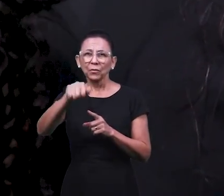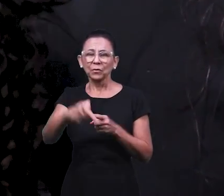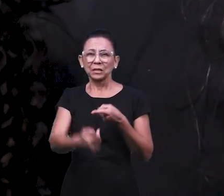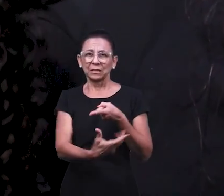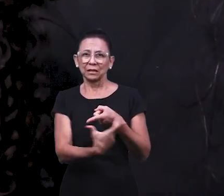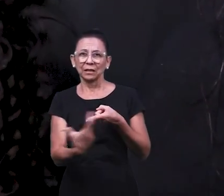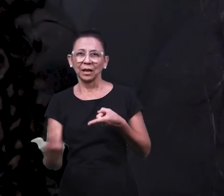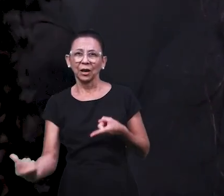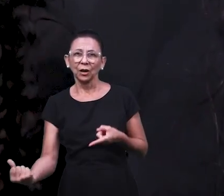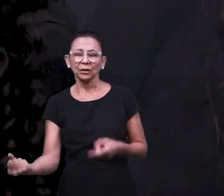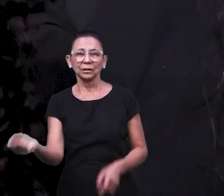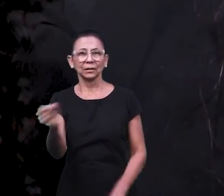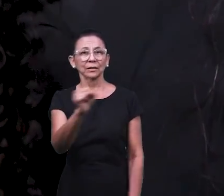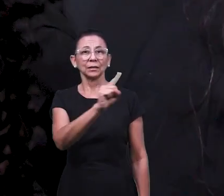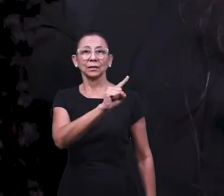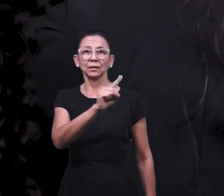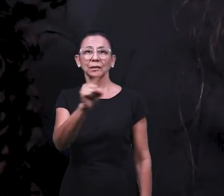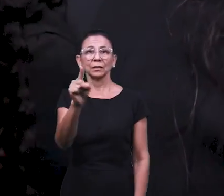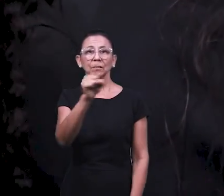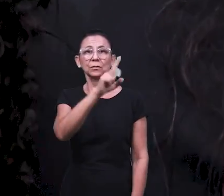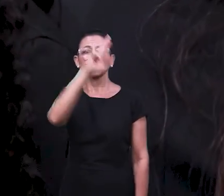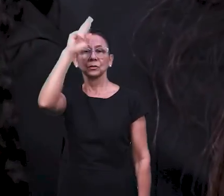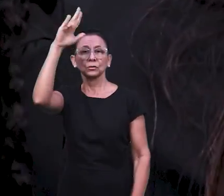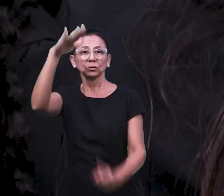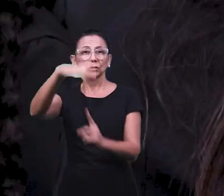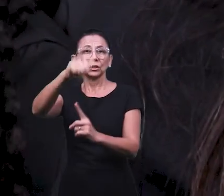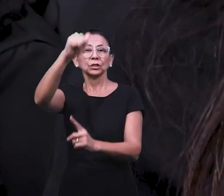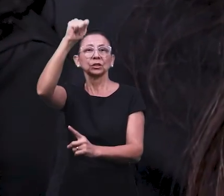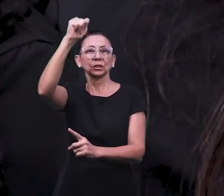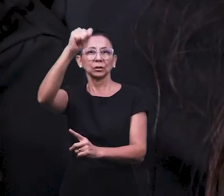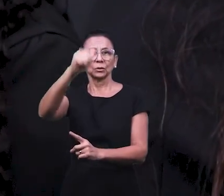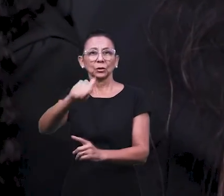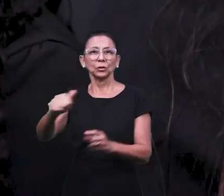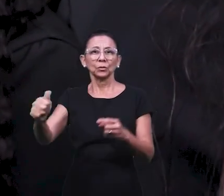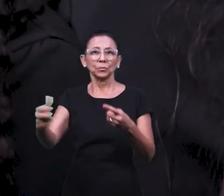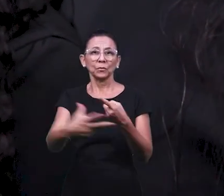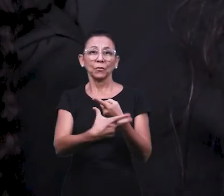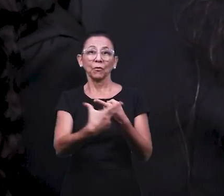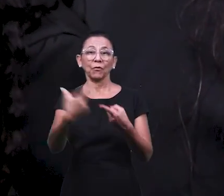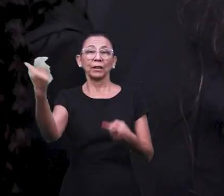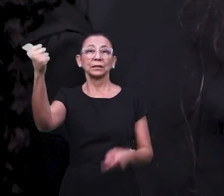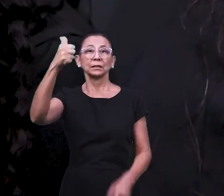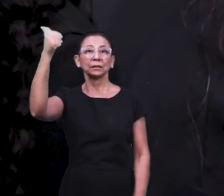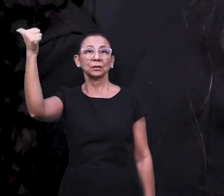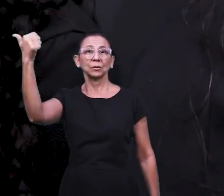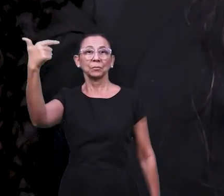Ele te chamou para ser mais que vencedor.